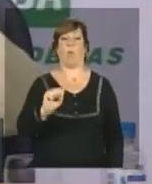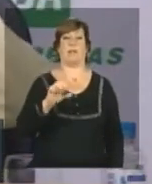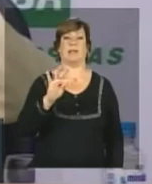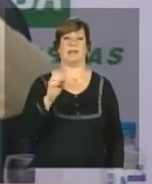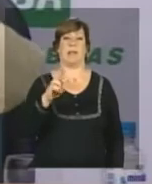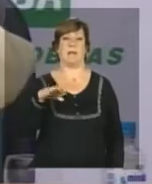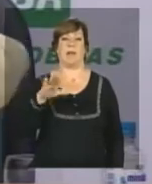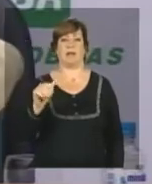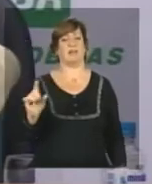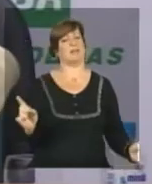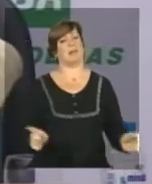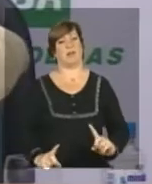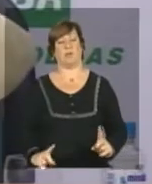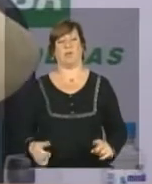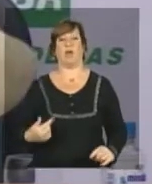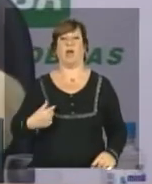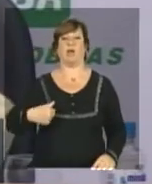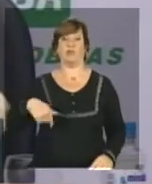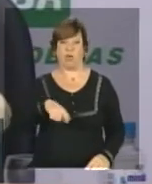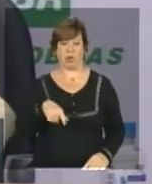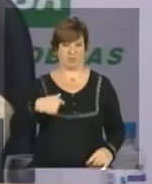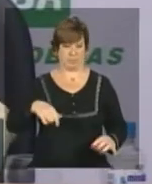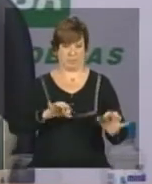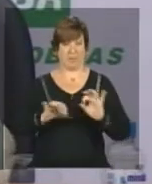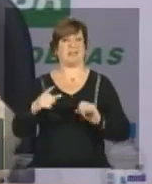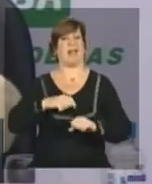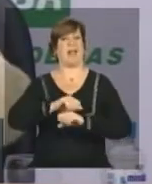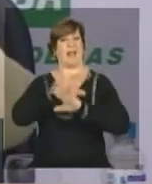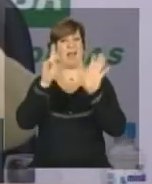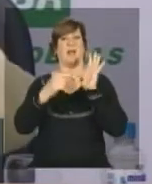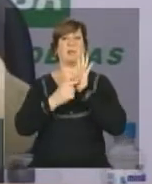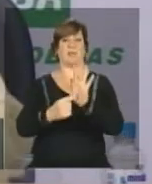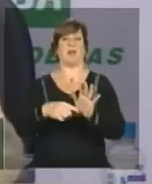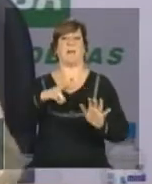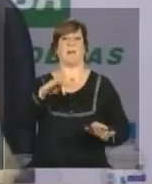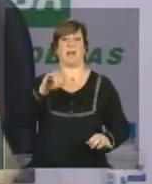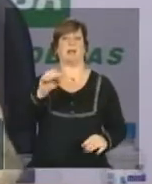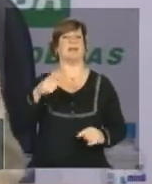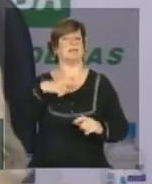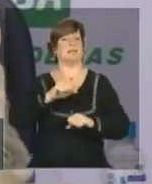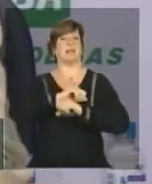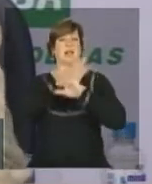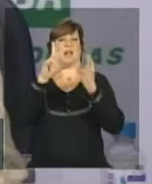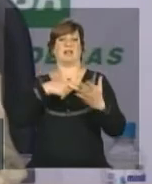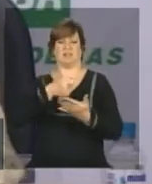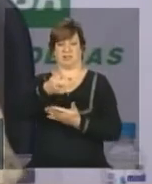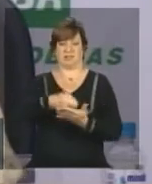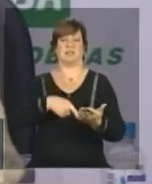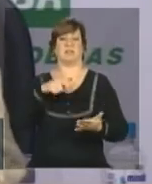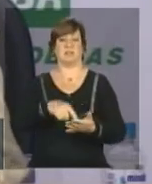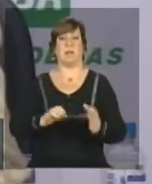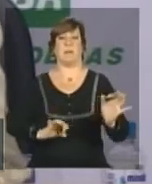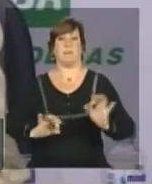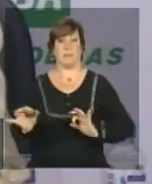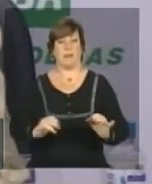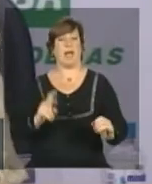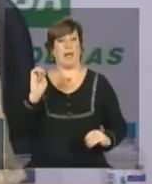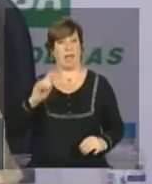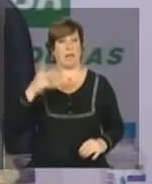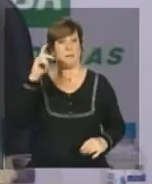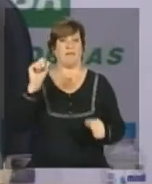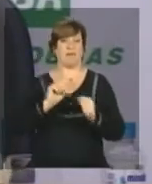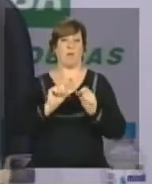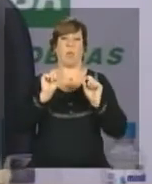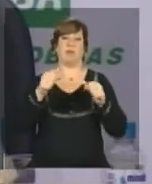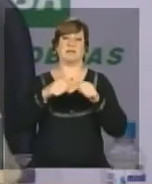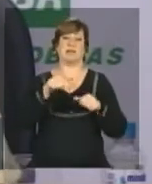O nosso plano, ele está muito claro, as metas são muito claras, está escrito no plano, é para fazer o que está